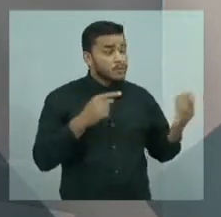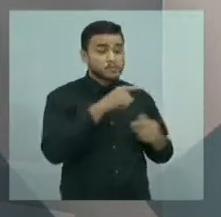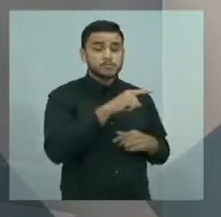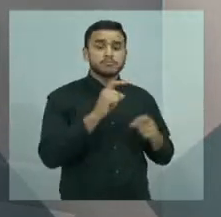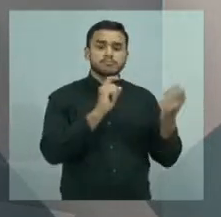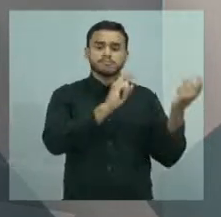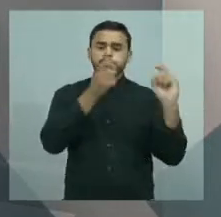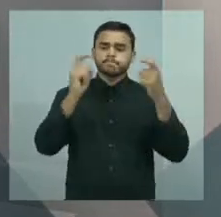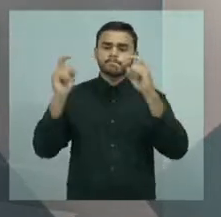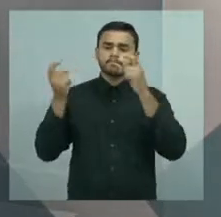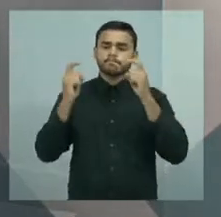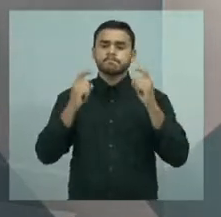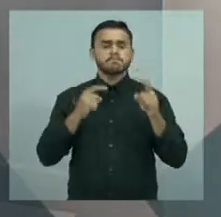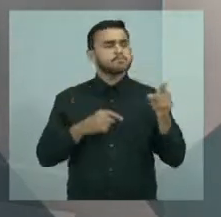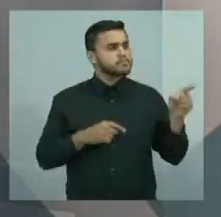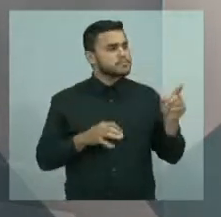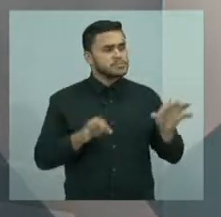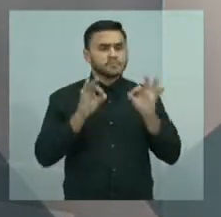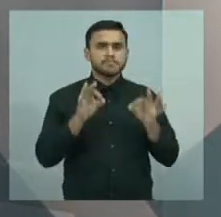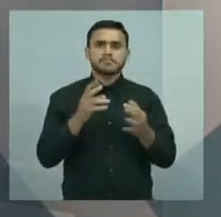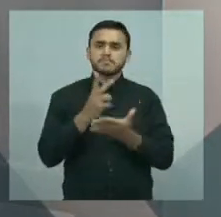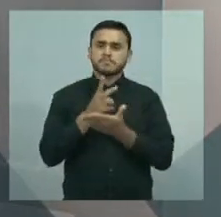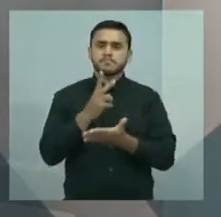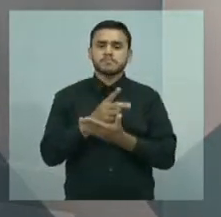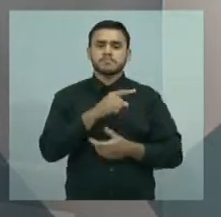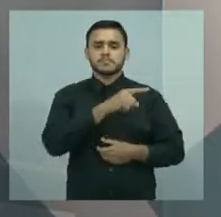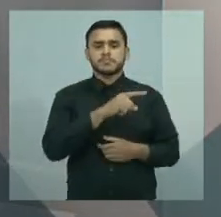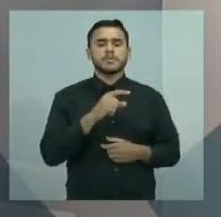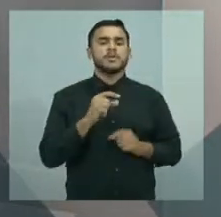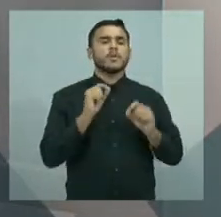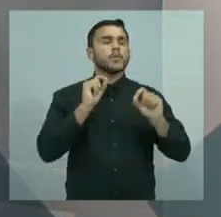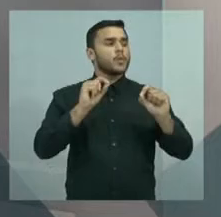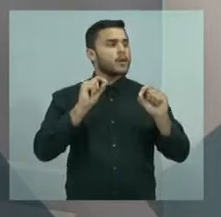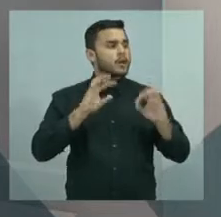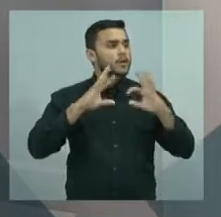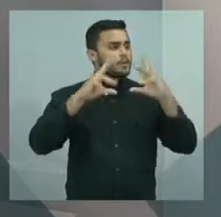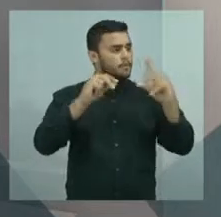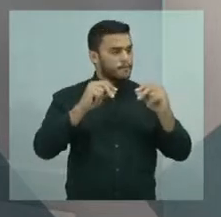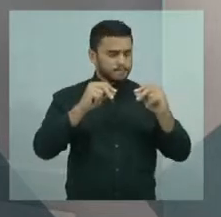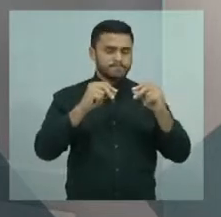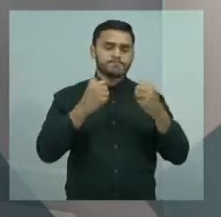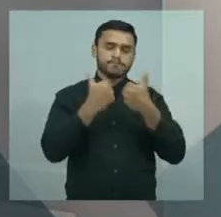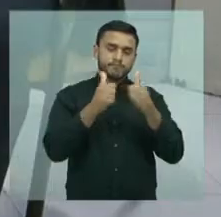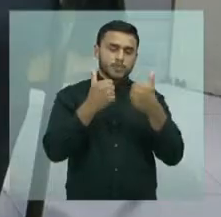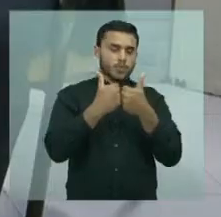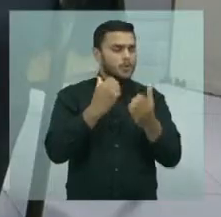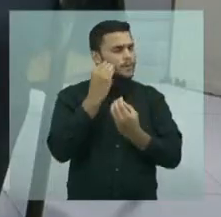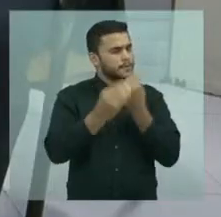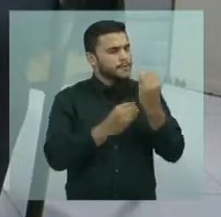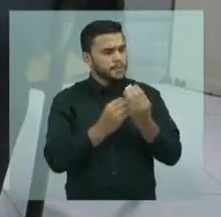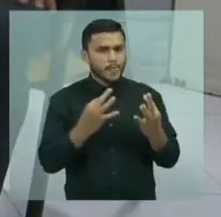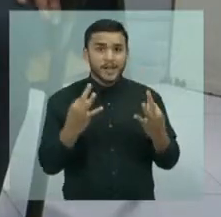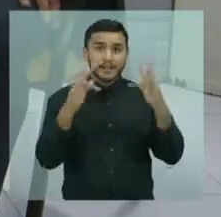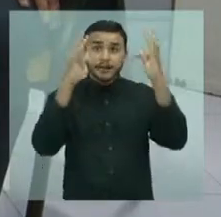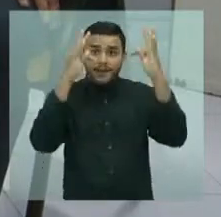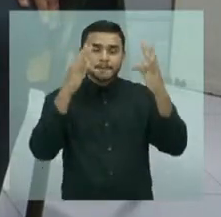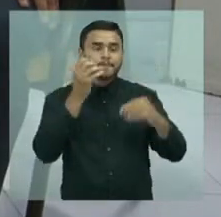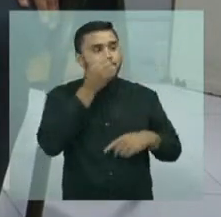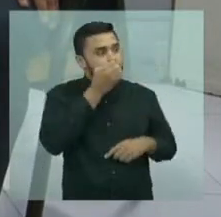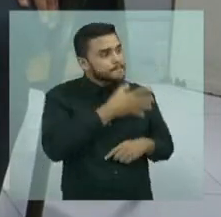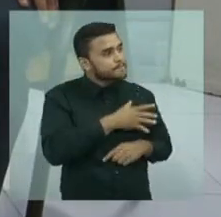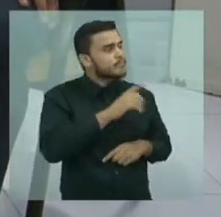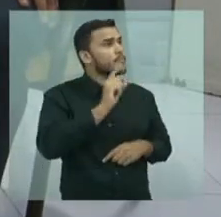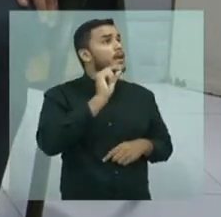discutido, porque é uma concessão pública, no caso, o transporte coletivo, né? E agora a tecnologia fez